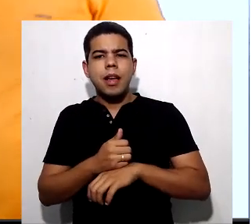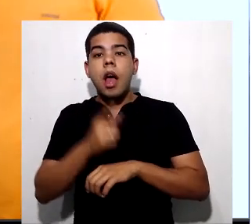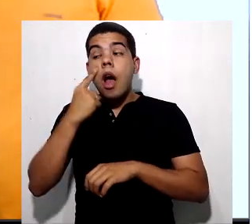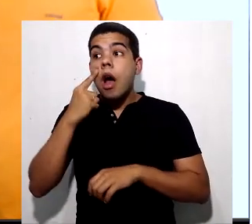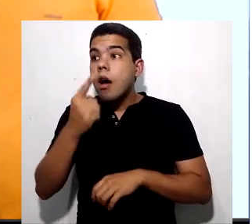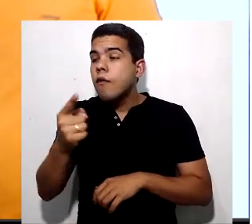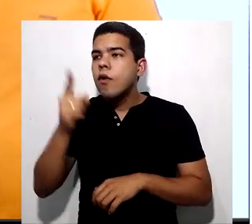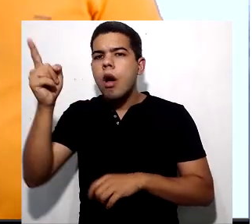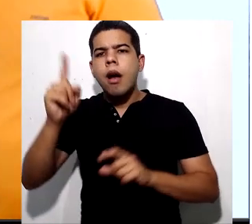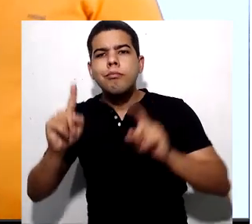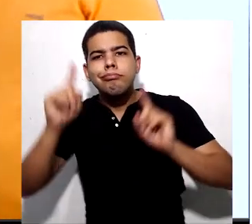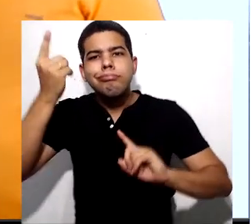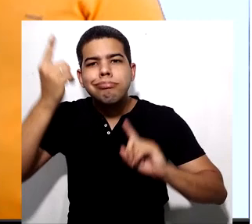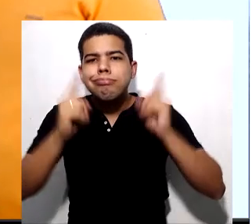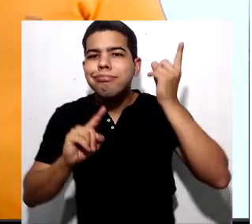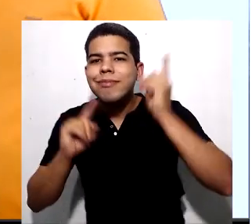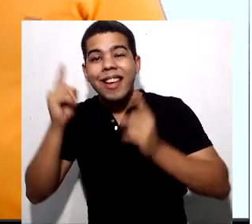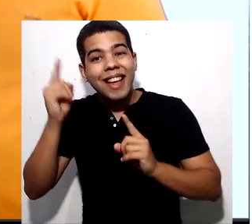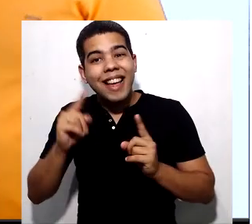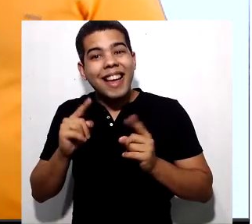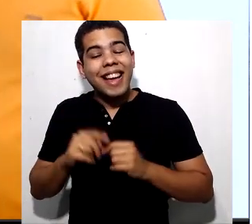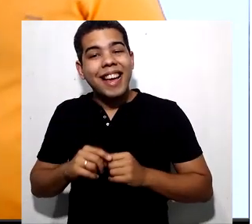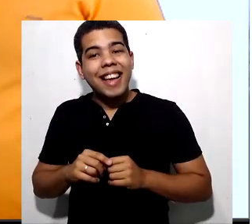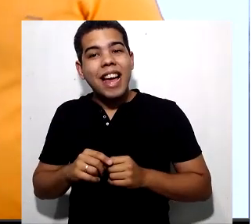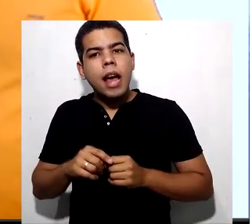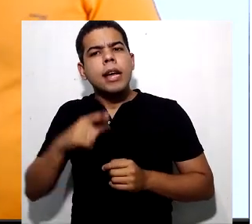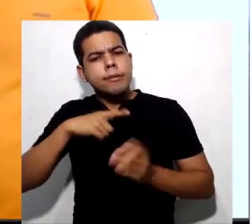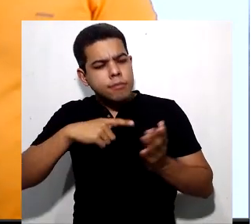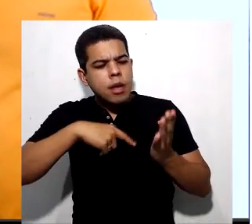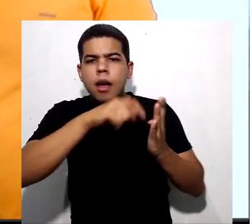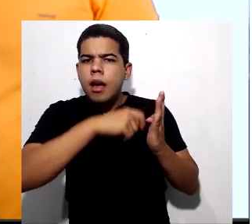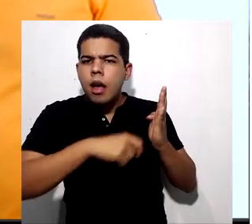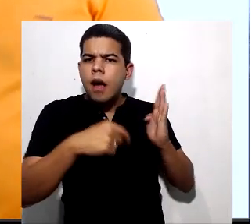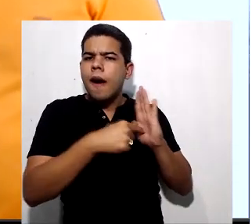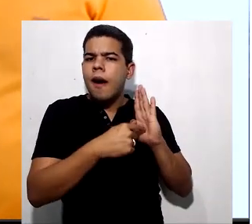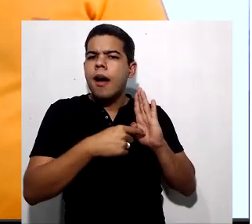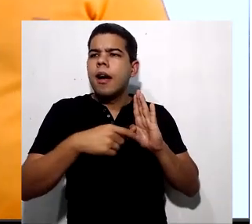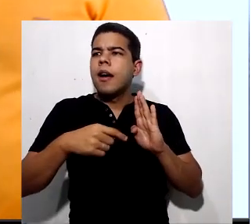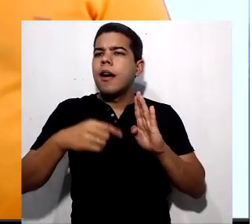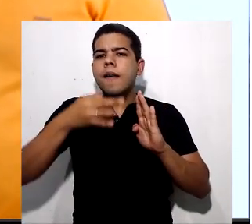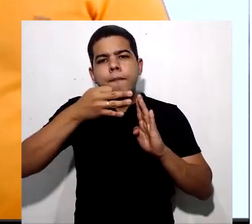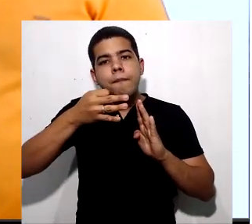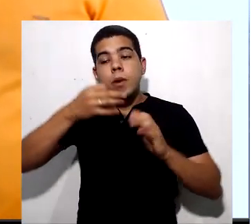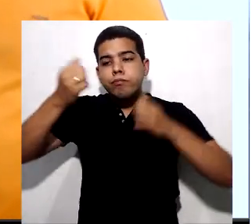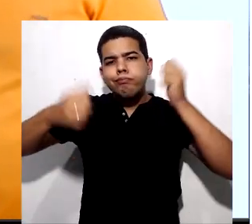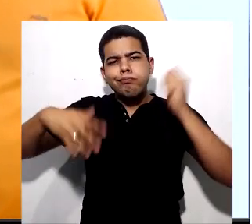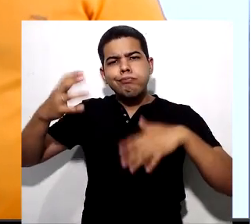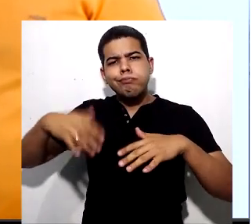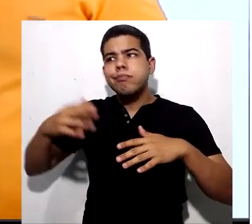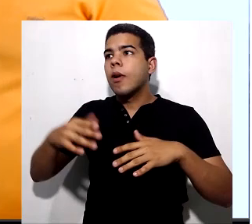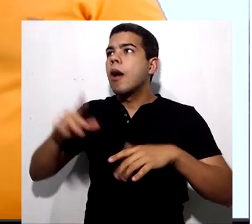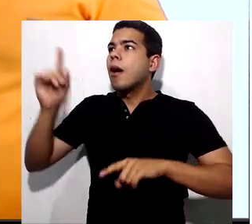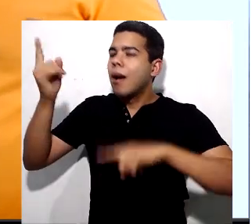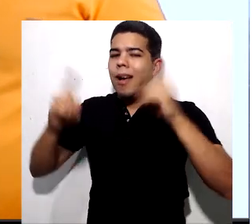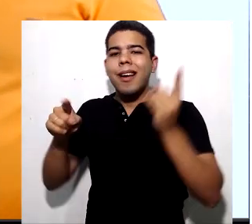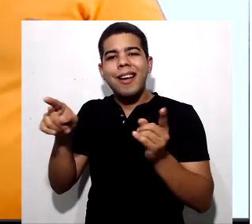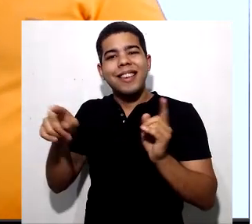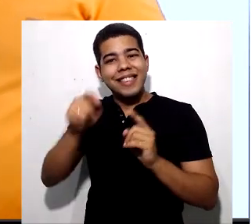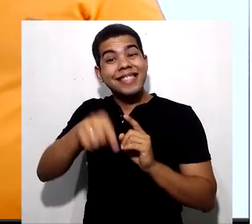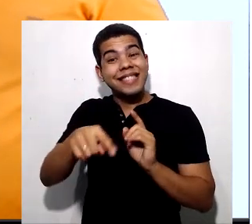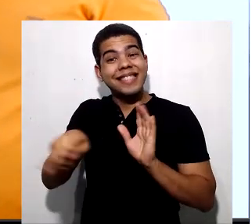carnaval pernambucano. Tanto é que há um conto em que ela cita o carnaval pernambucano. E outra coisa importante, ela